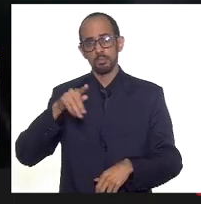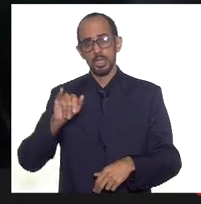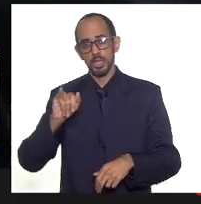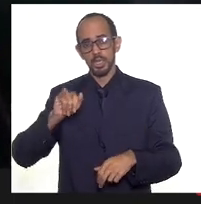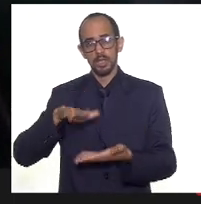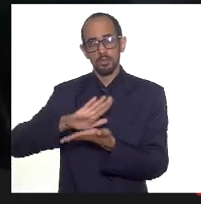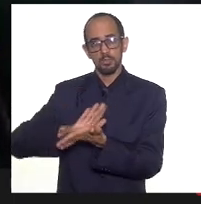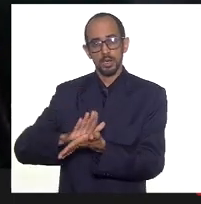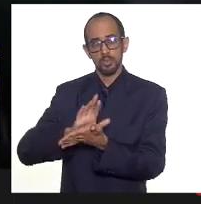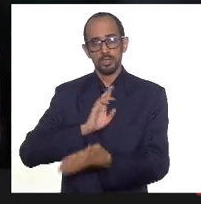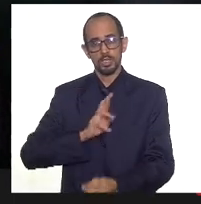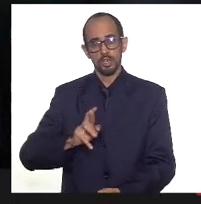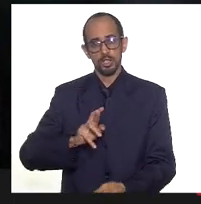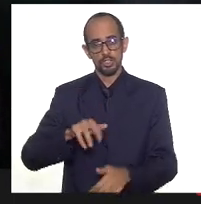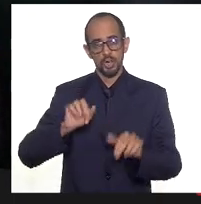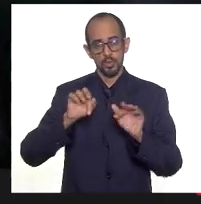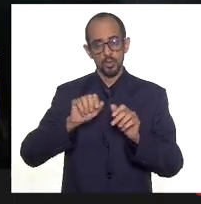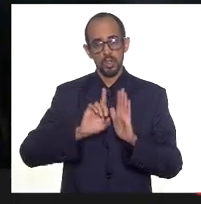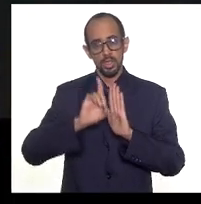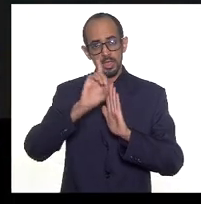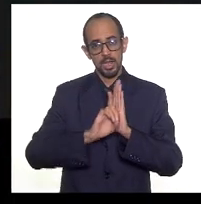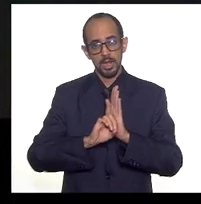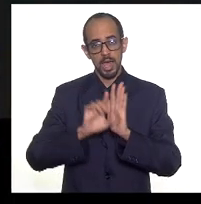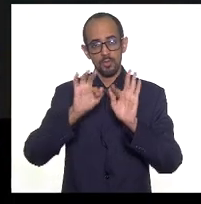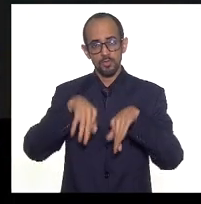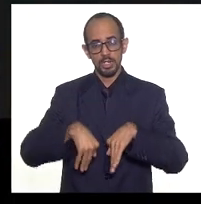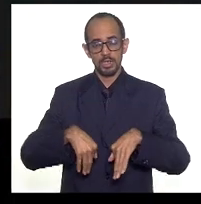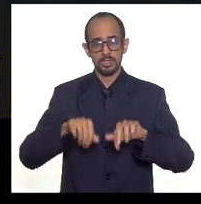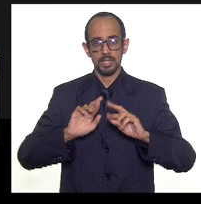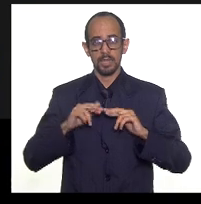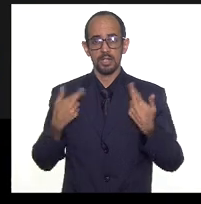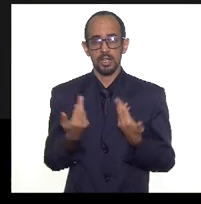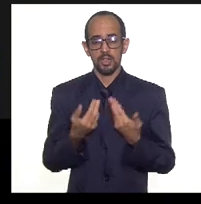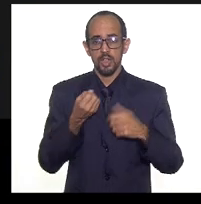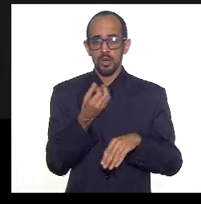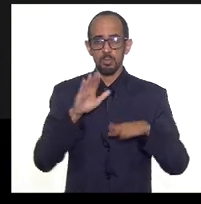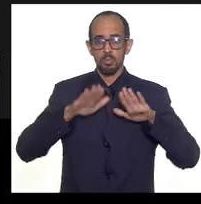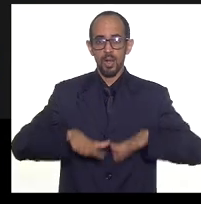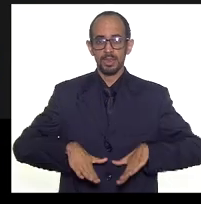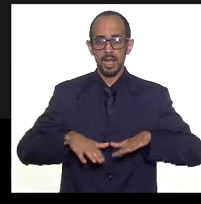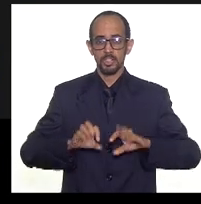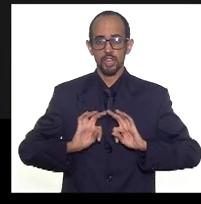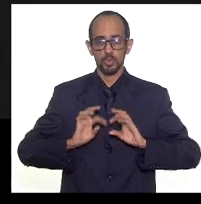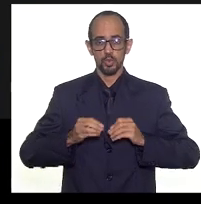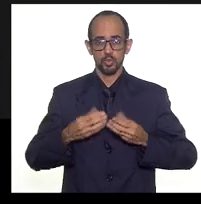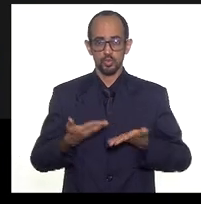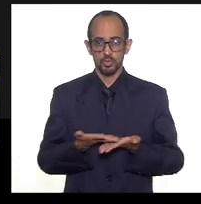intolerância religiosa. Declaro encerrada a presente reunião. Boa tarde a todas e todos.